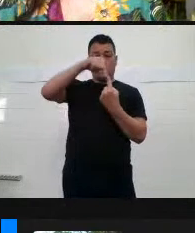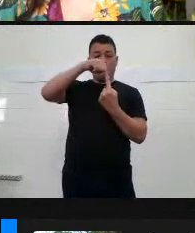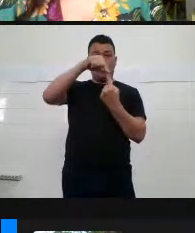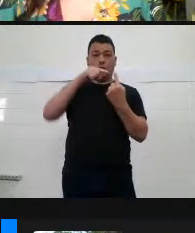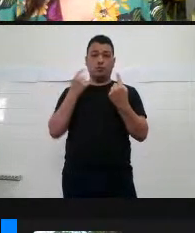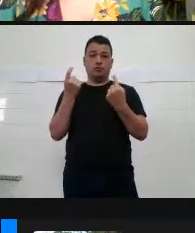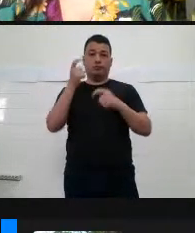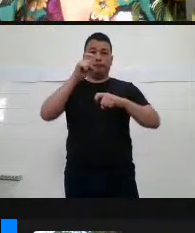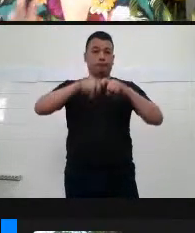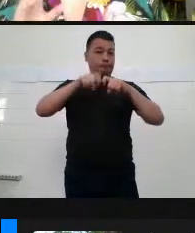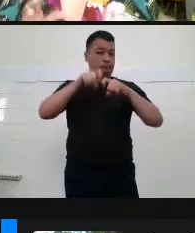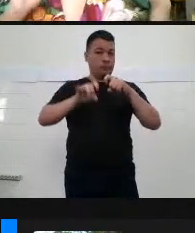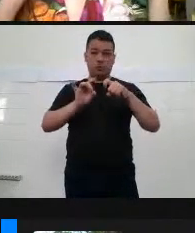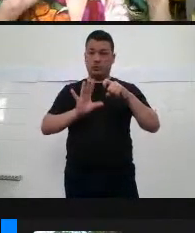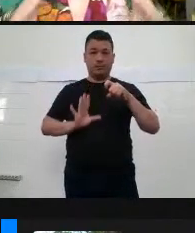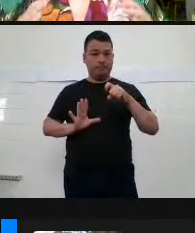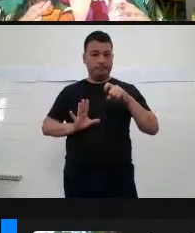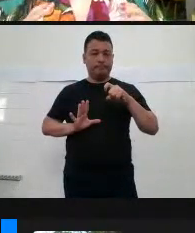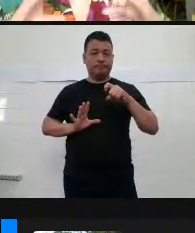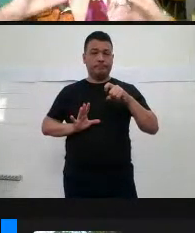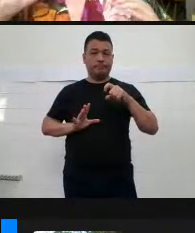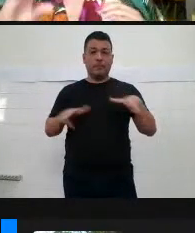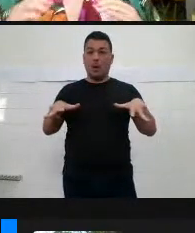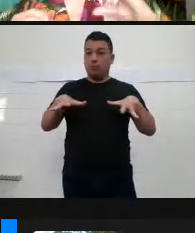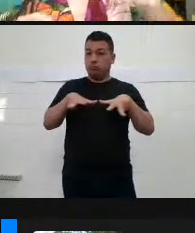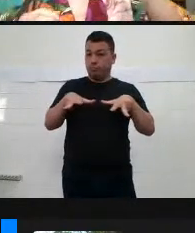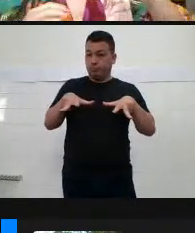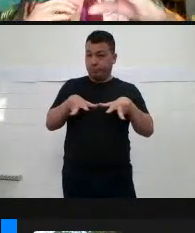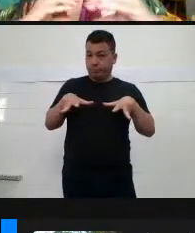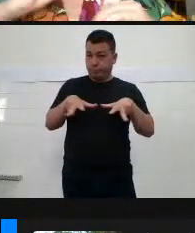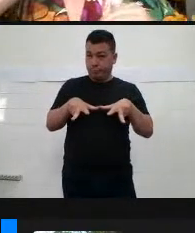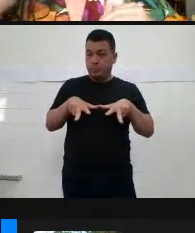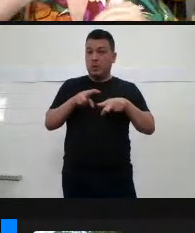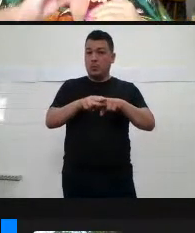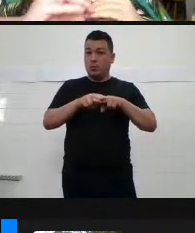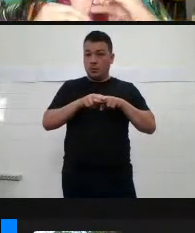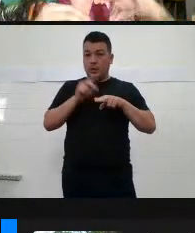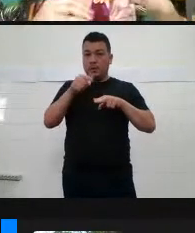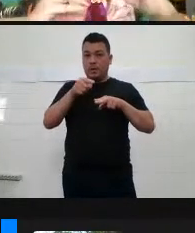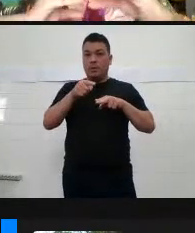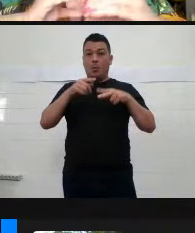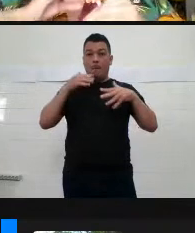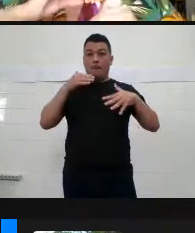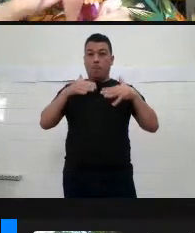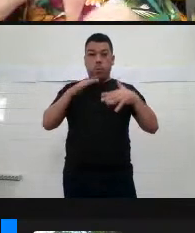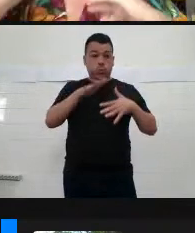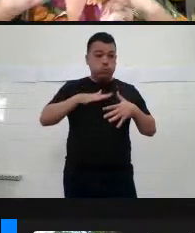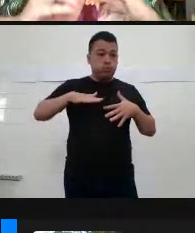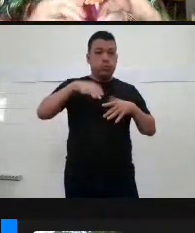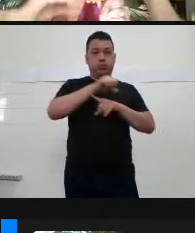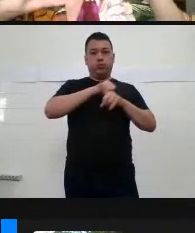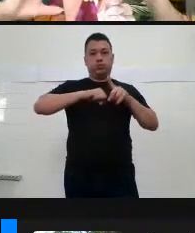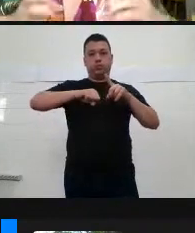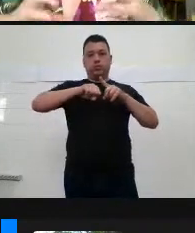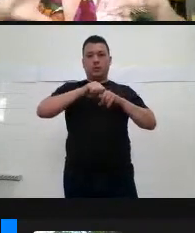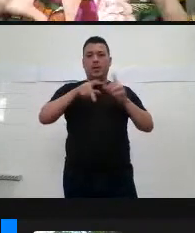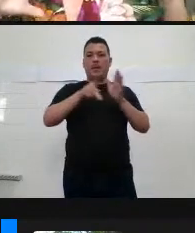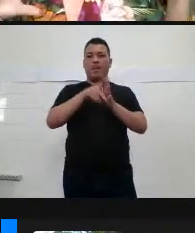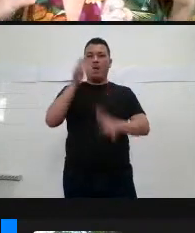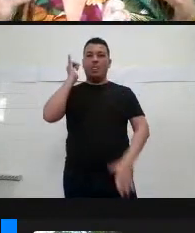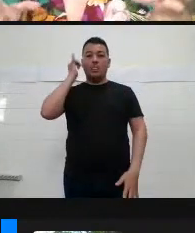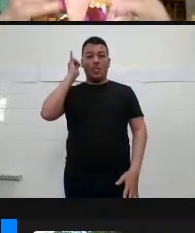sexo. E aí vai mobilizar todo o discurso, né,